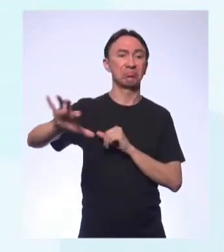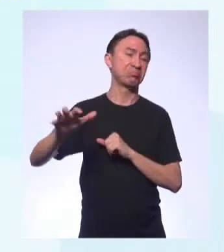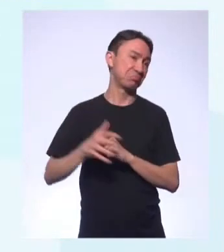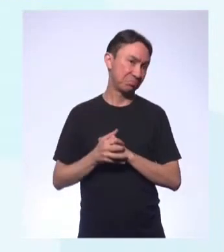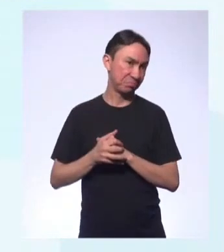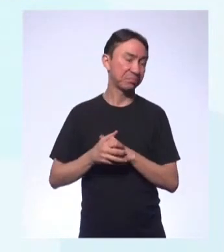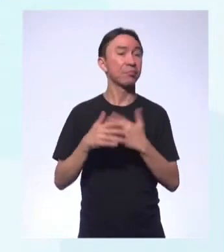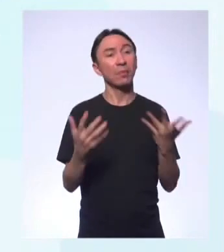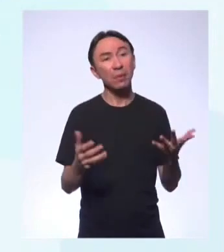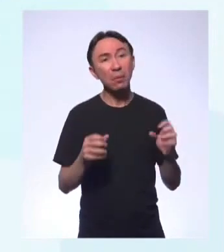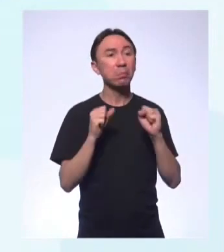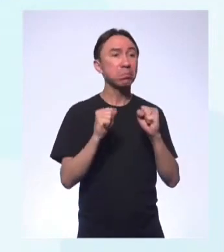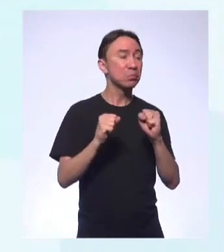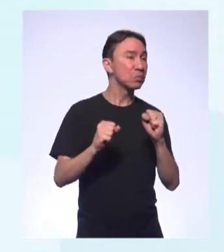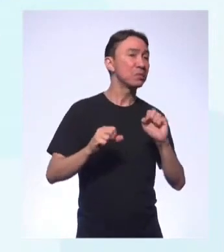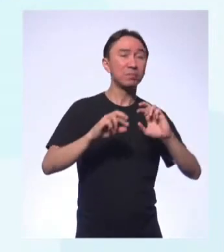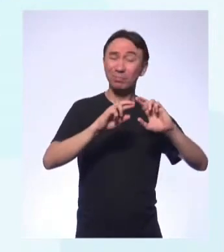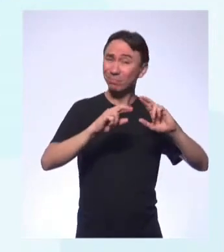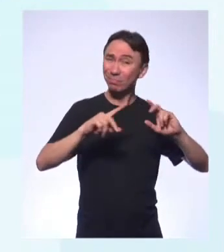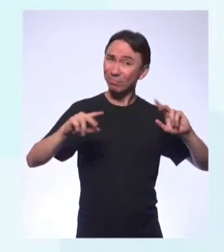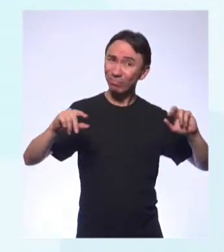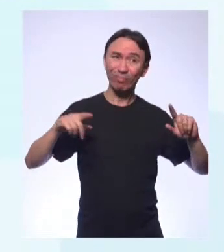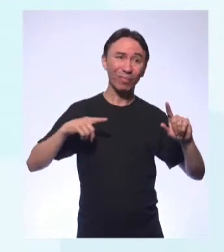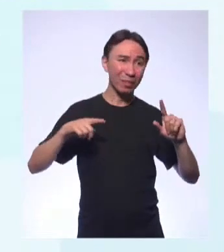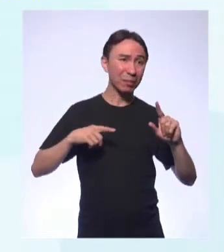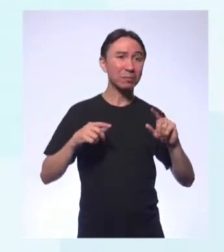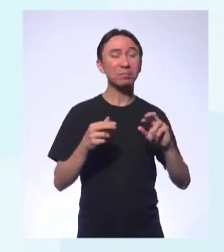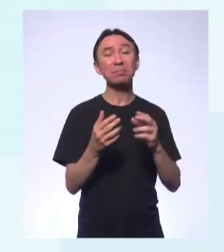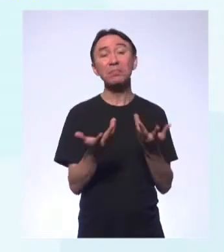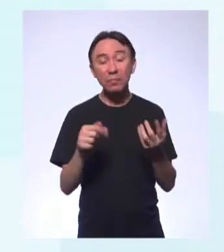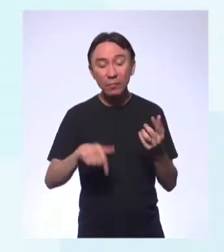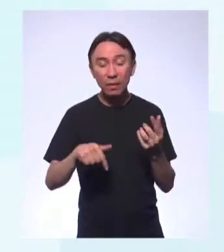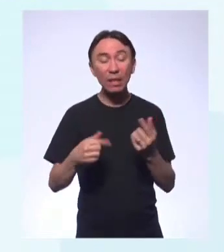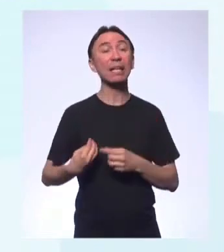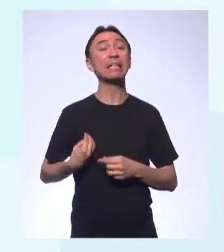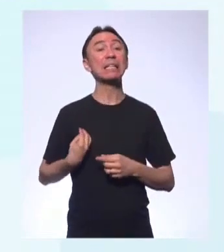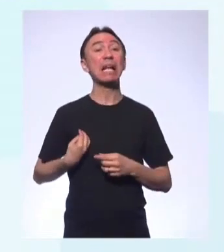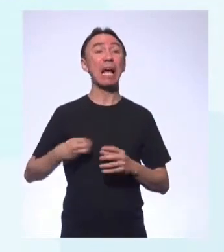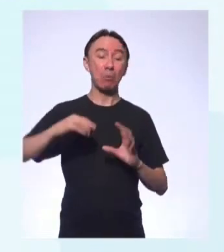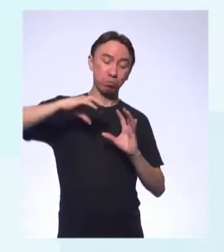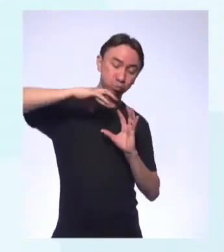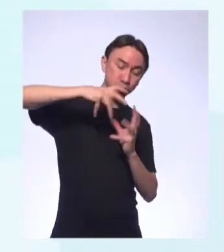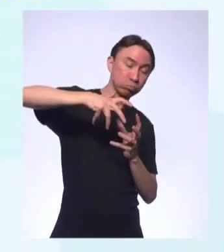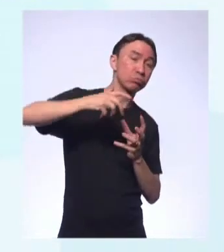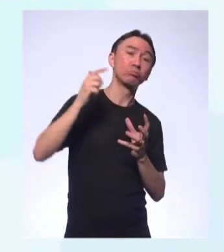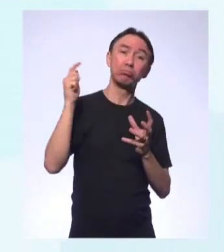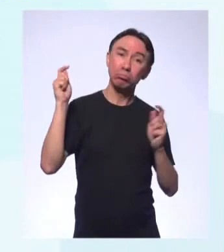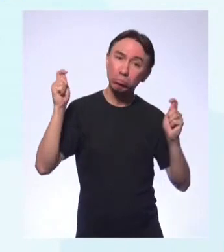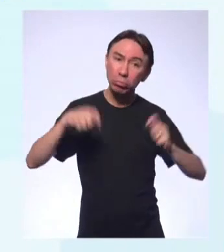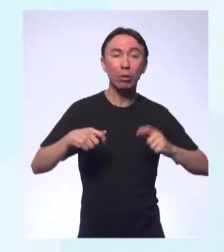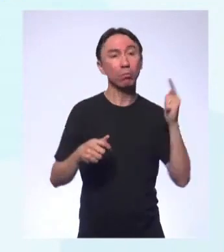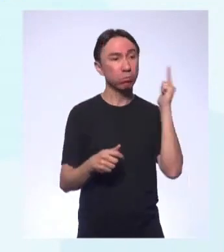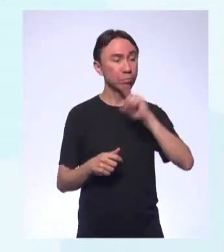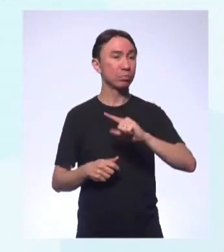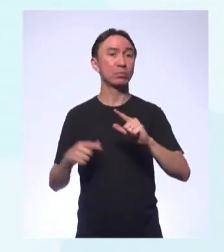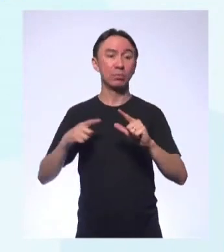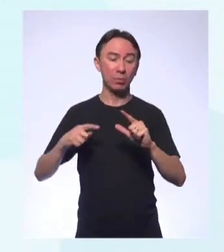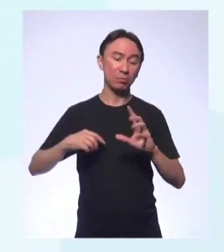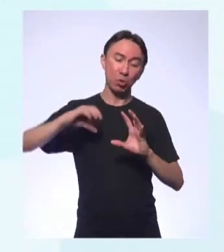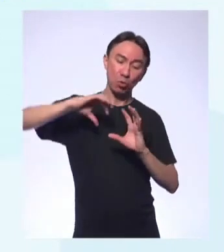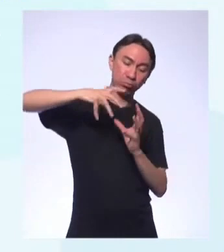conjunto de condições que permitem abrigar e reger a vida em todas as formas, os